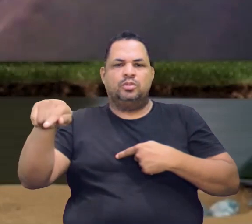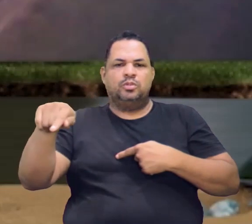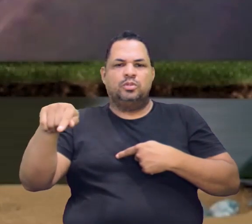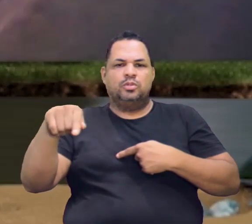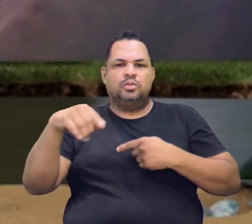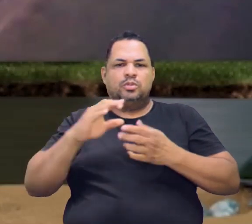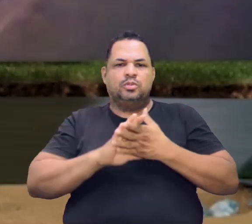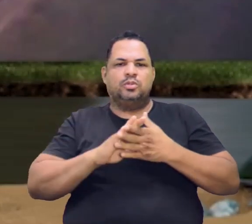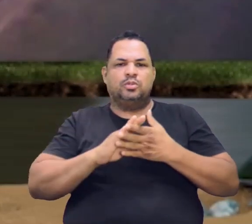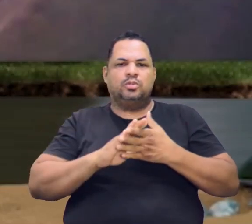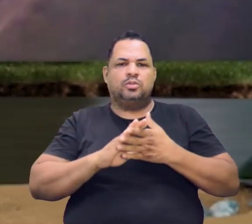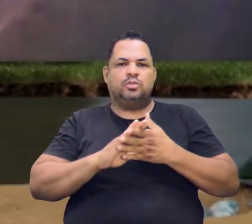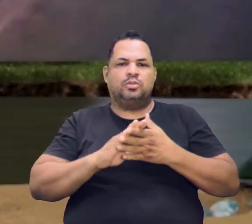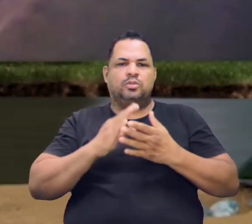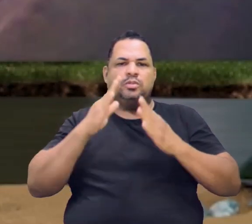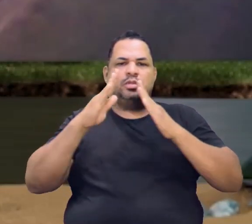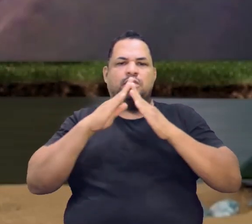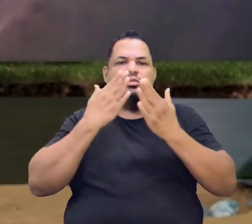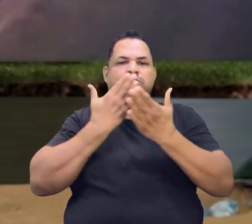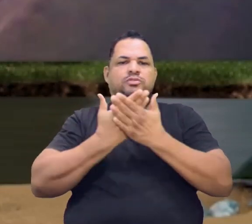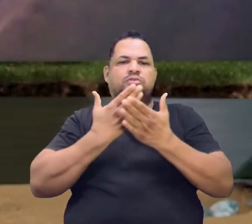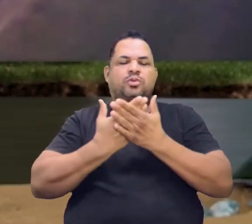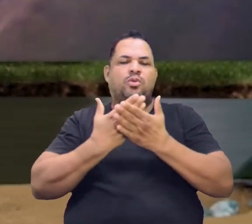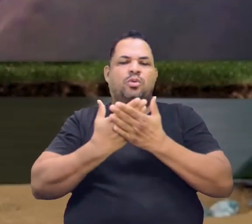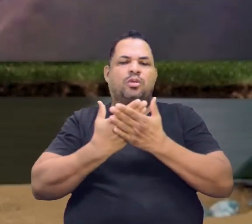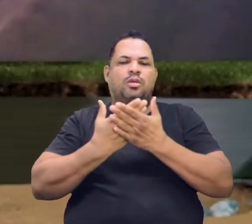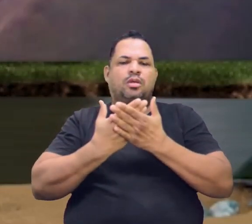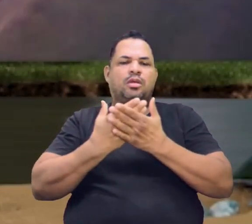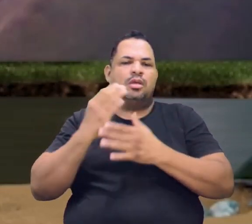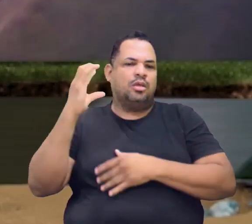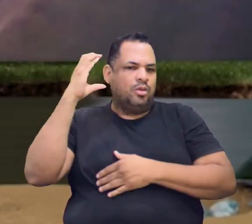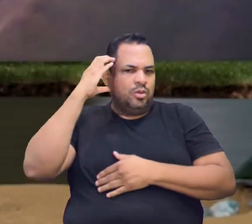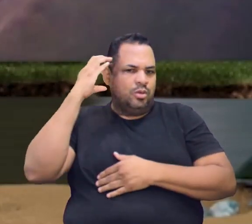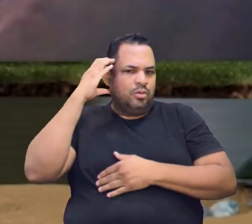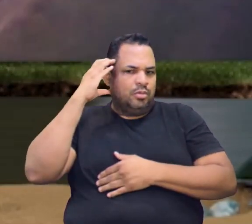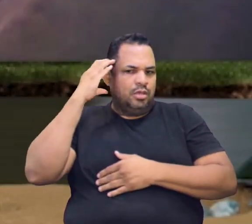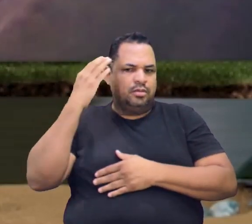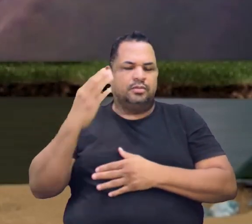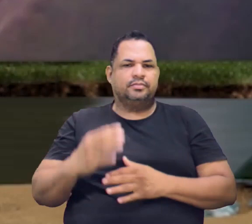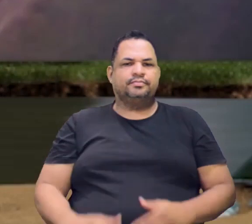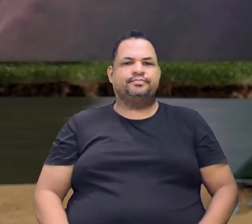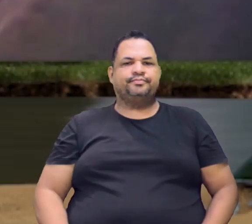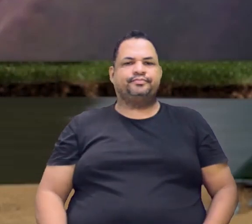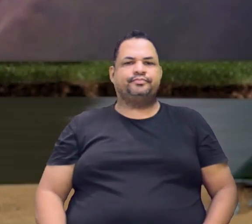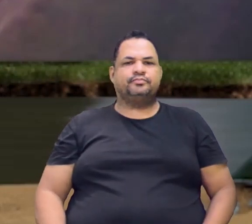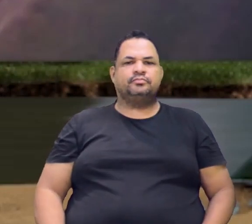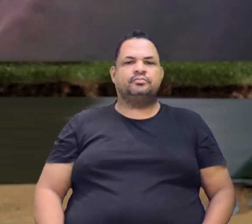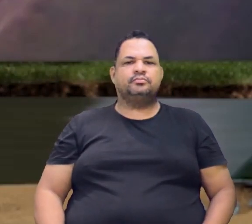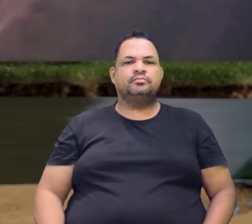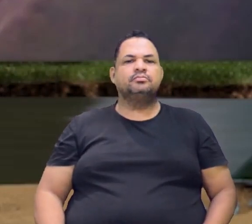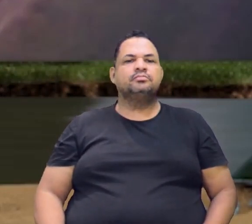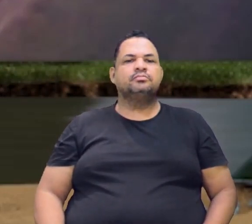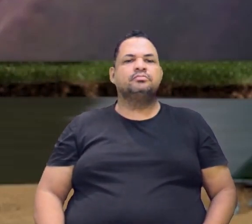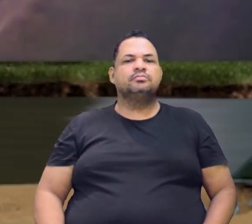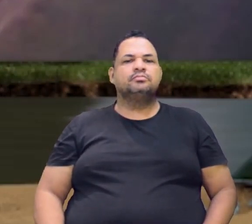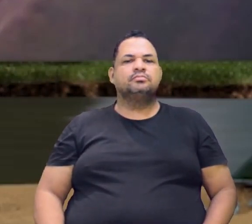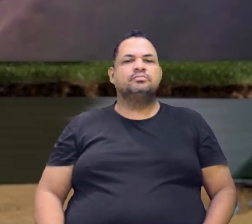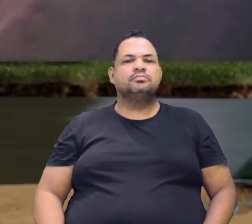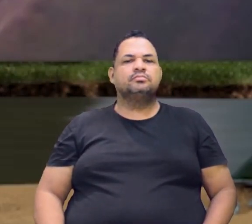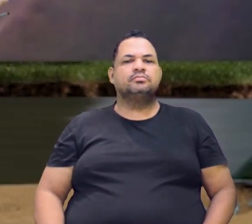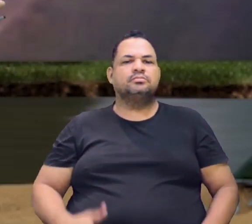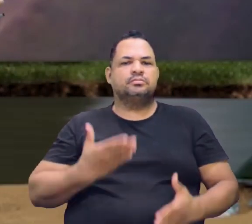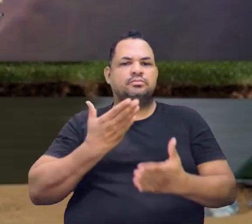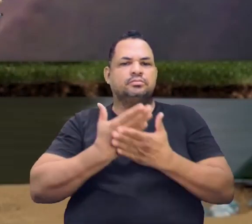vai para o Liceu Cuiabano, que é um instituto, uma escola. Aí lá o Rondon ele